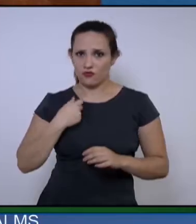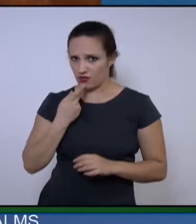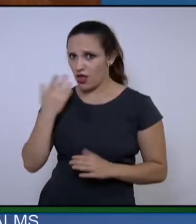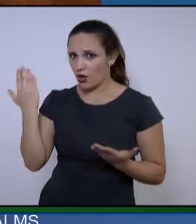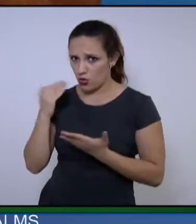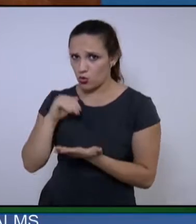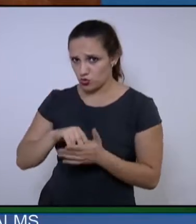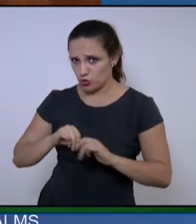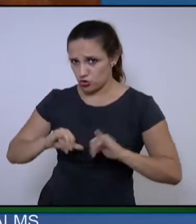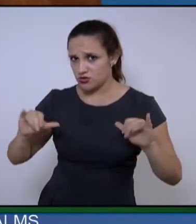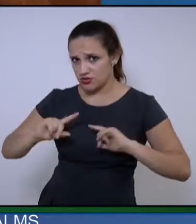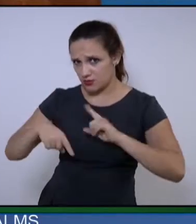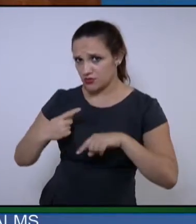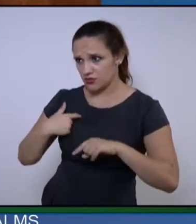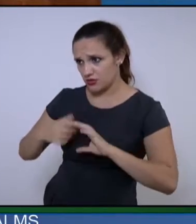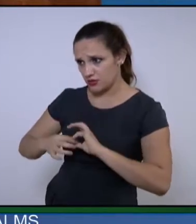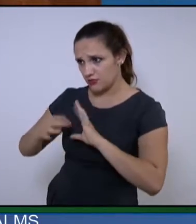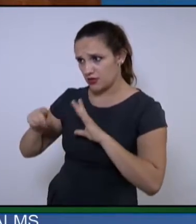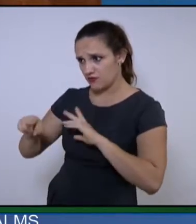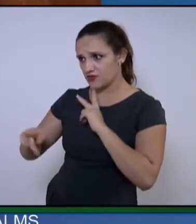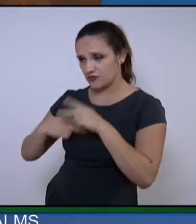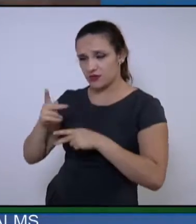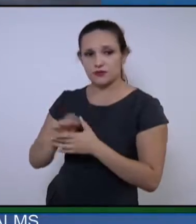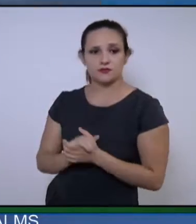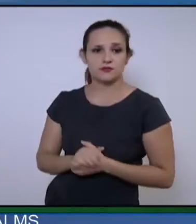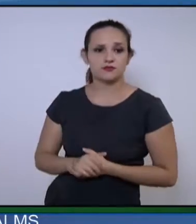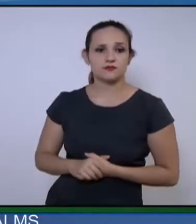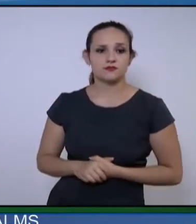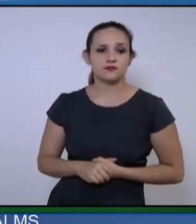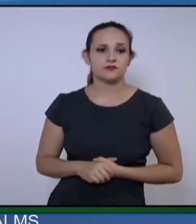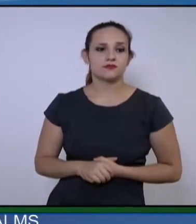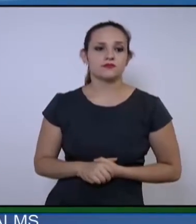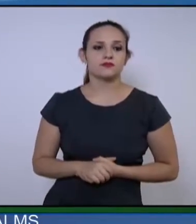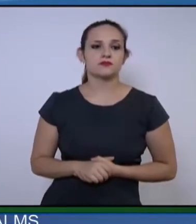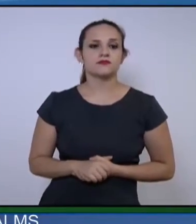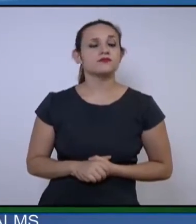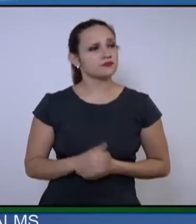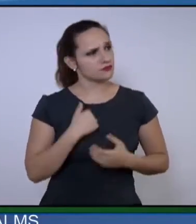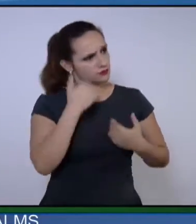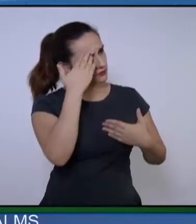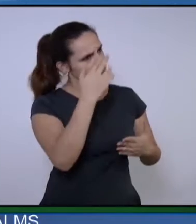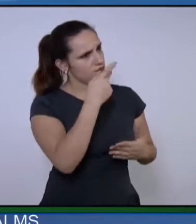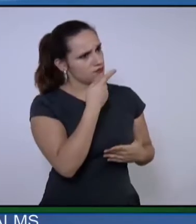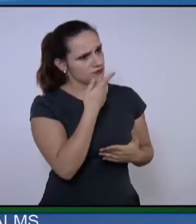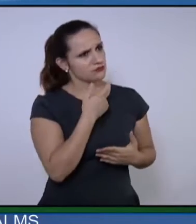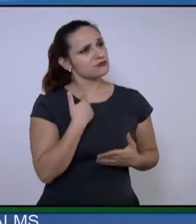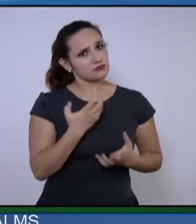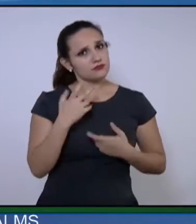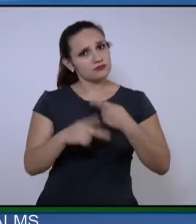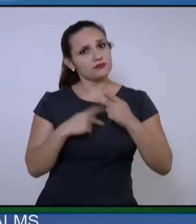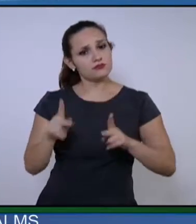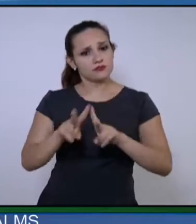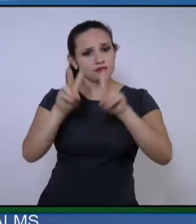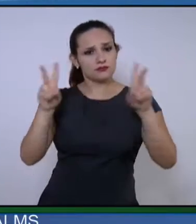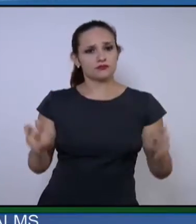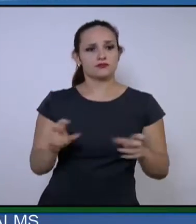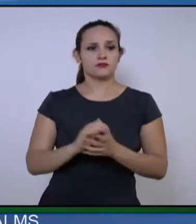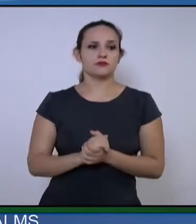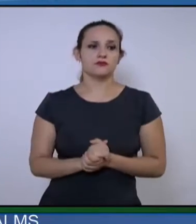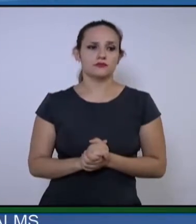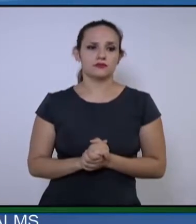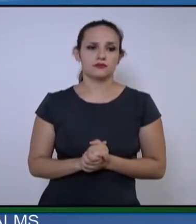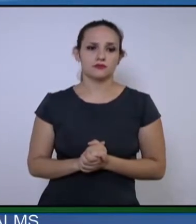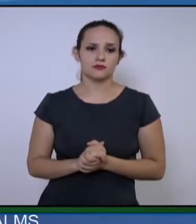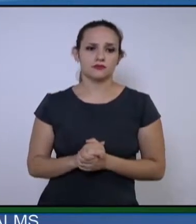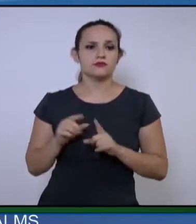Excelência possa comentar sobre esse assunto. Deputado Barbosinha, obrigado pela parte. Eu até ia falar desse tema,